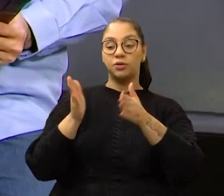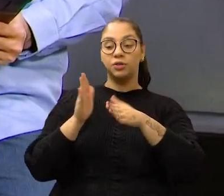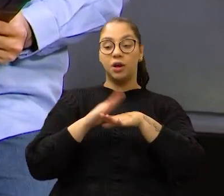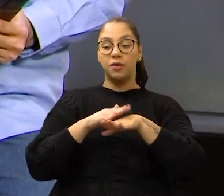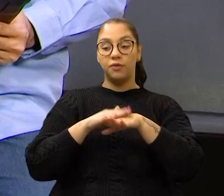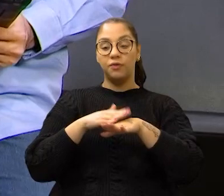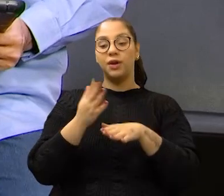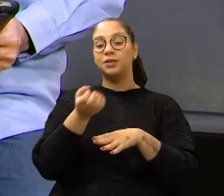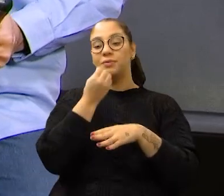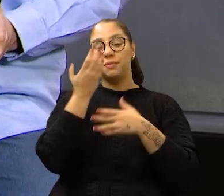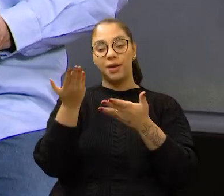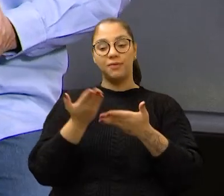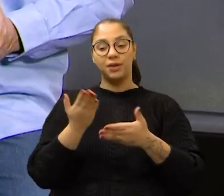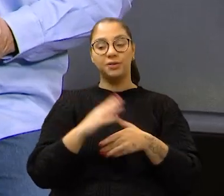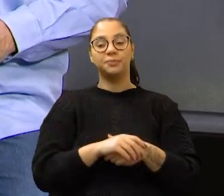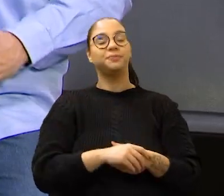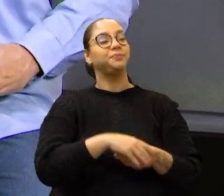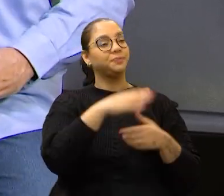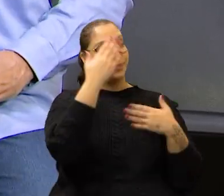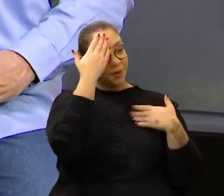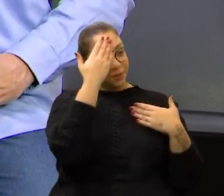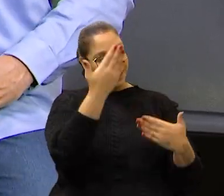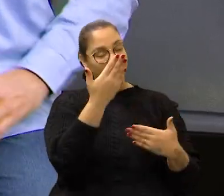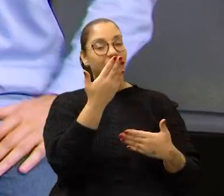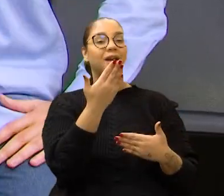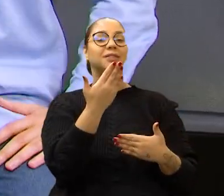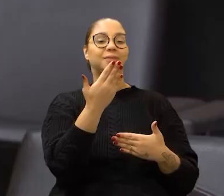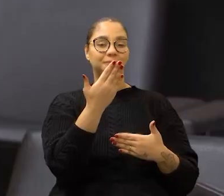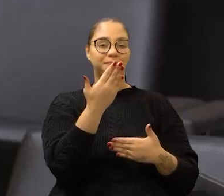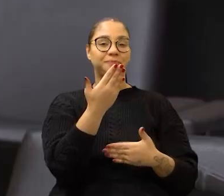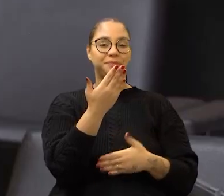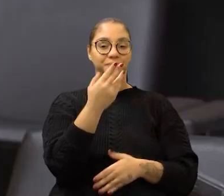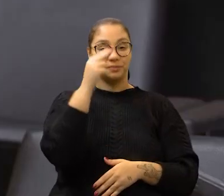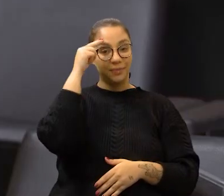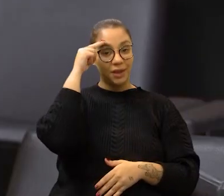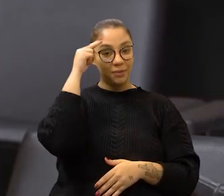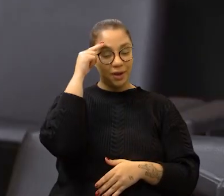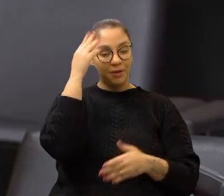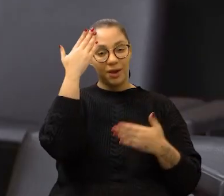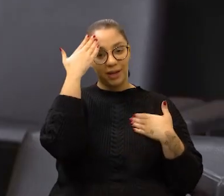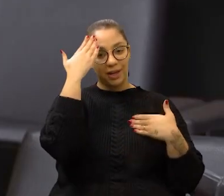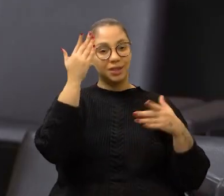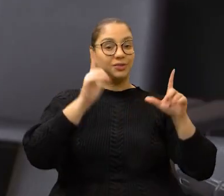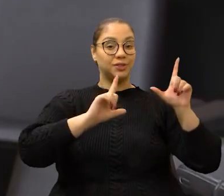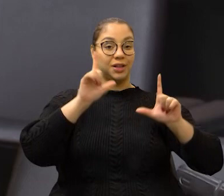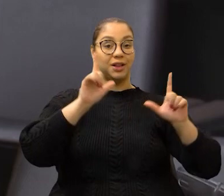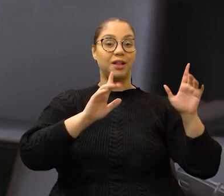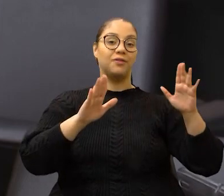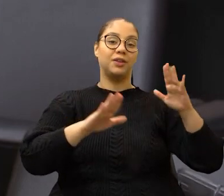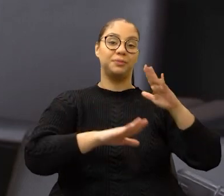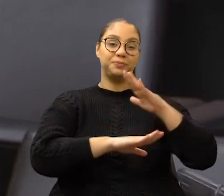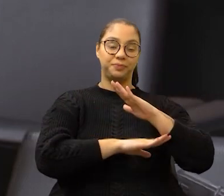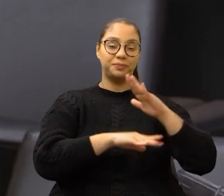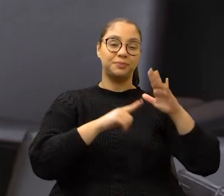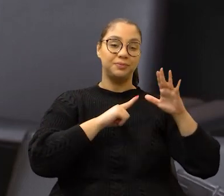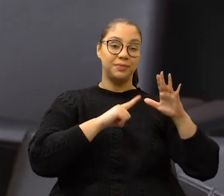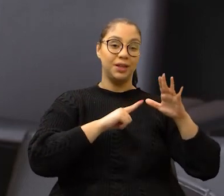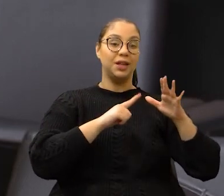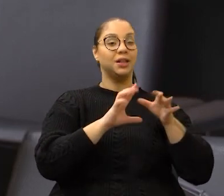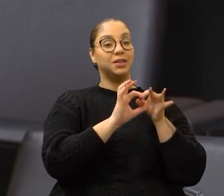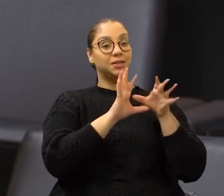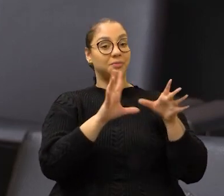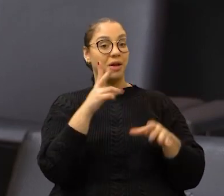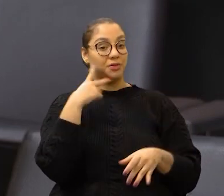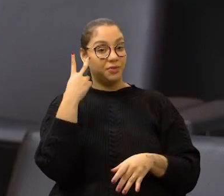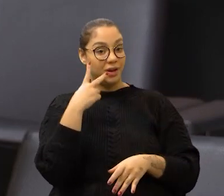realizado até aqui? Seja bem-vindo. Muito obrigado, Gabriel. Eu que agradeço muito à TV Câmara por esse espaço cedido aos vereadores,